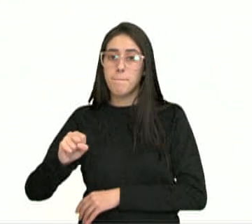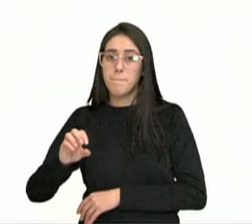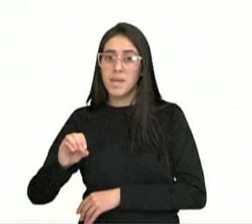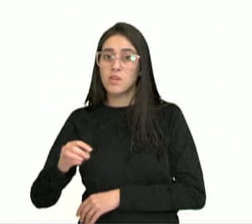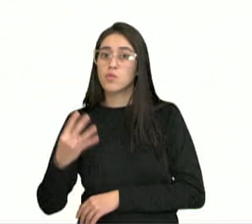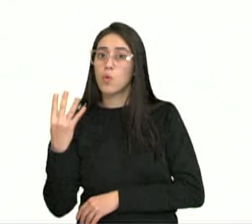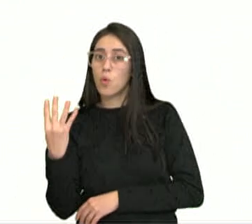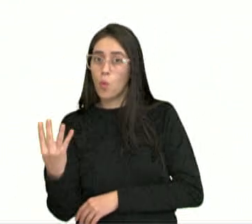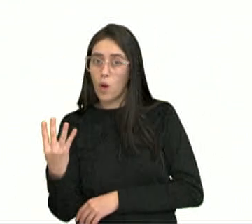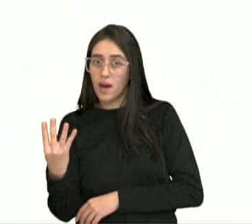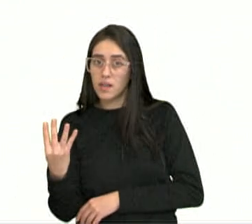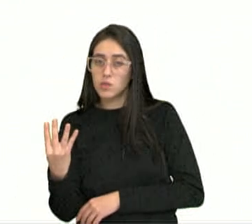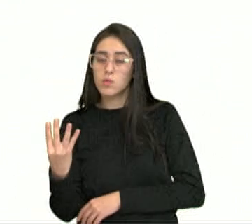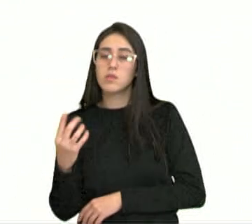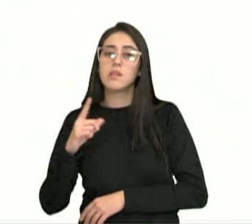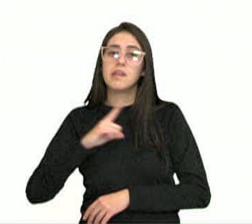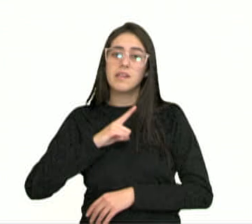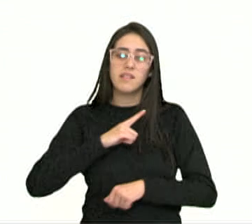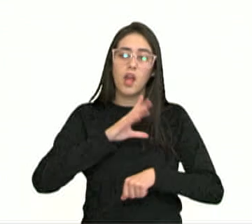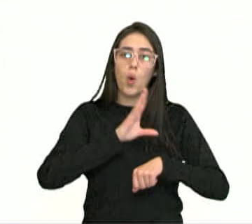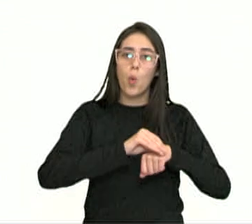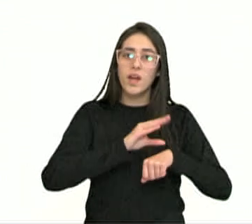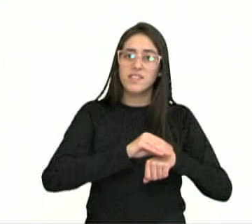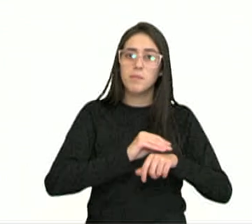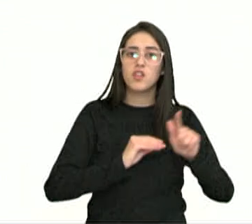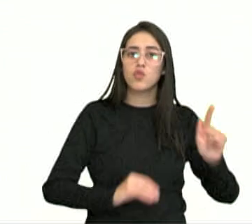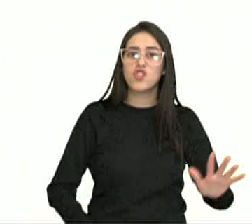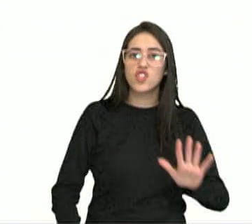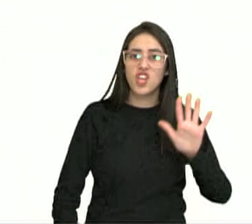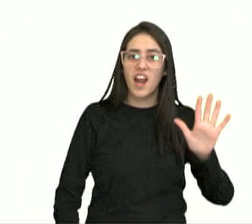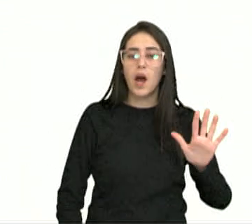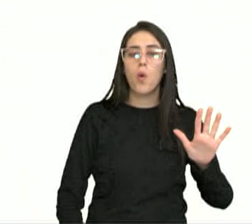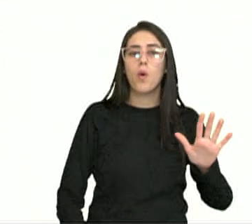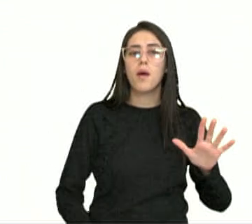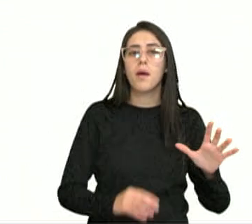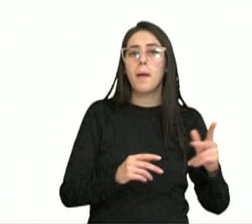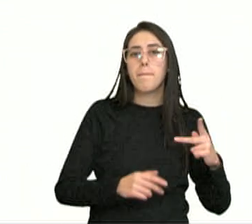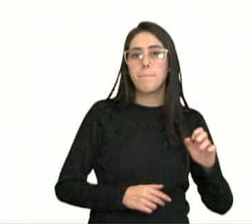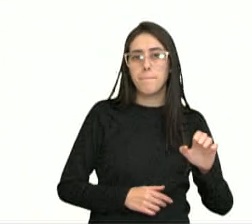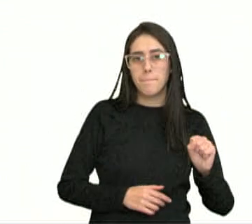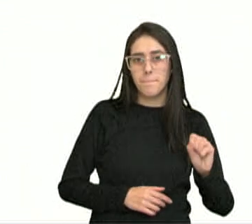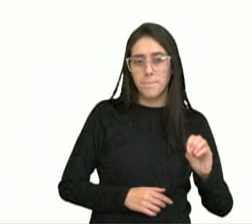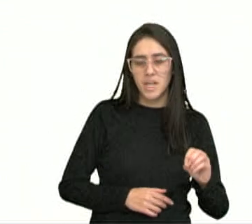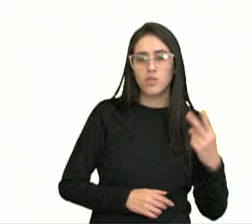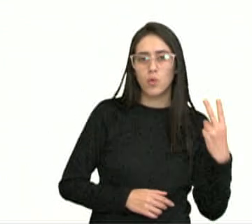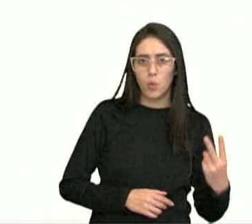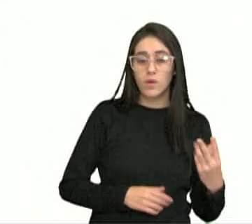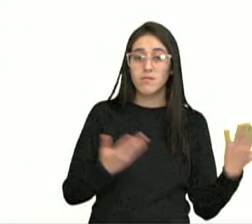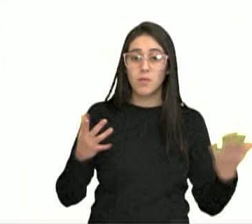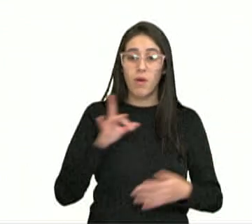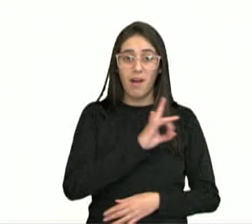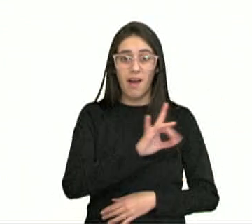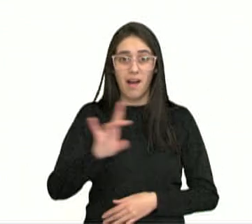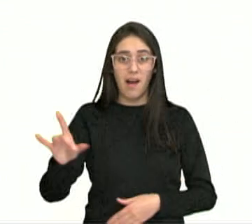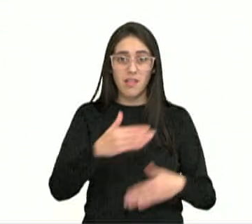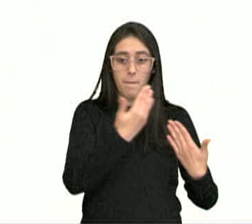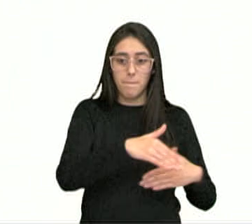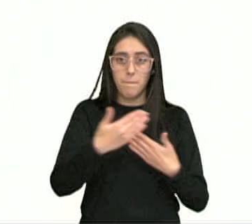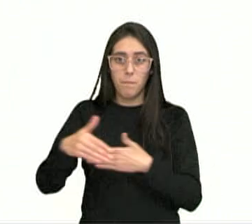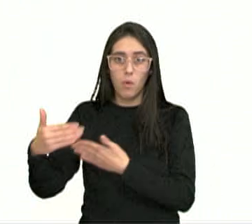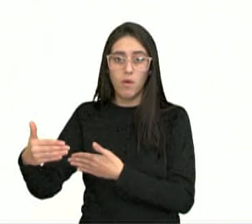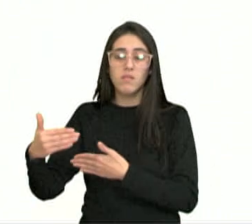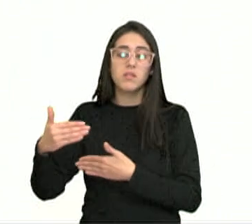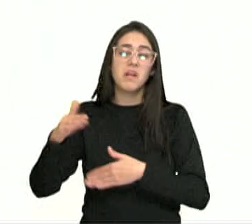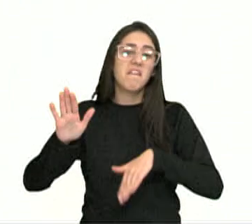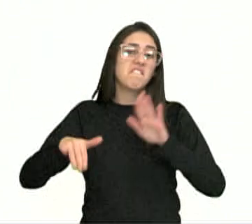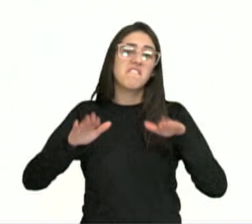de conhecimentos gerais com peso 2. Nesse caso, o peso de cada prova varia de acordo com a área